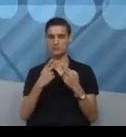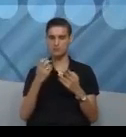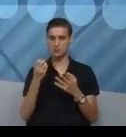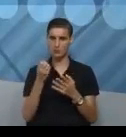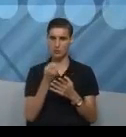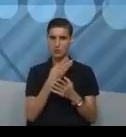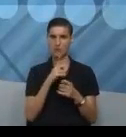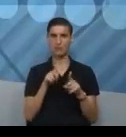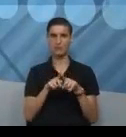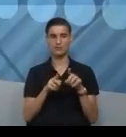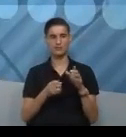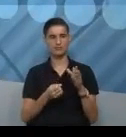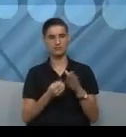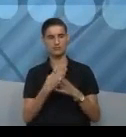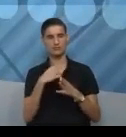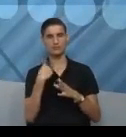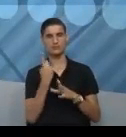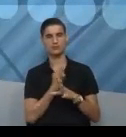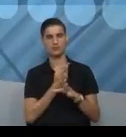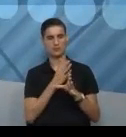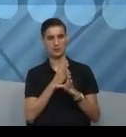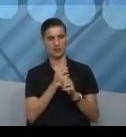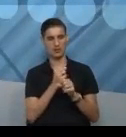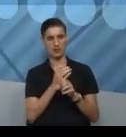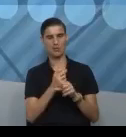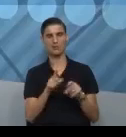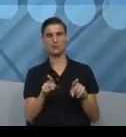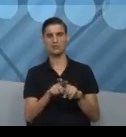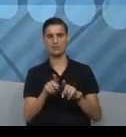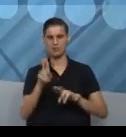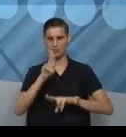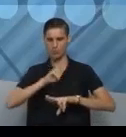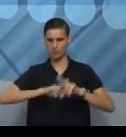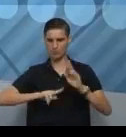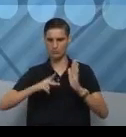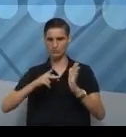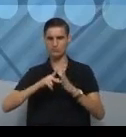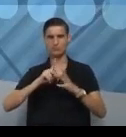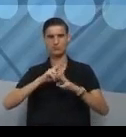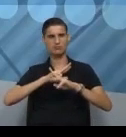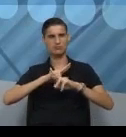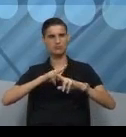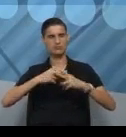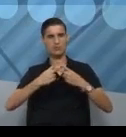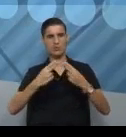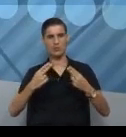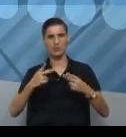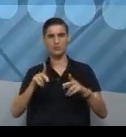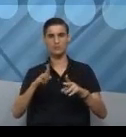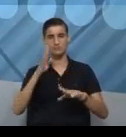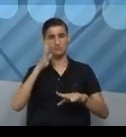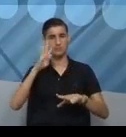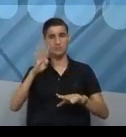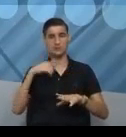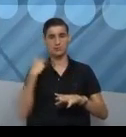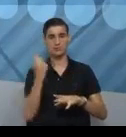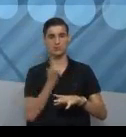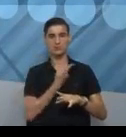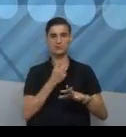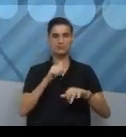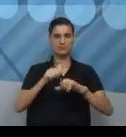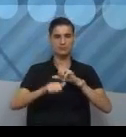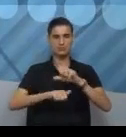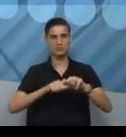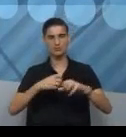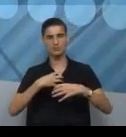também novo que está surgindo aí agora no nosso cálculo e que também é muito útil em diversos fenômenos e principalmente para a gente